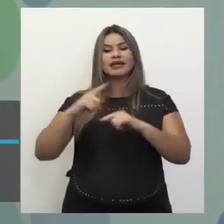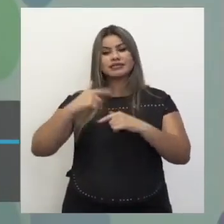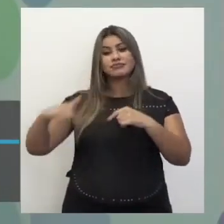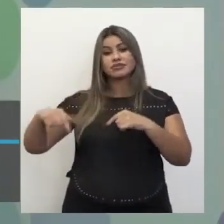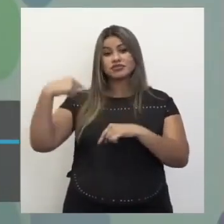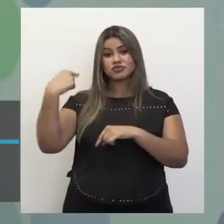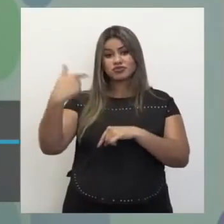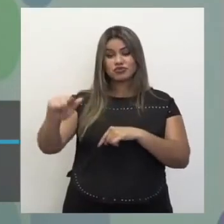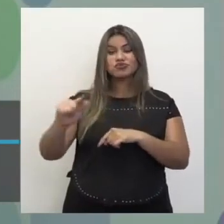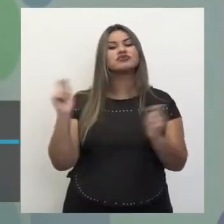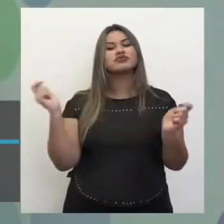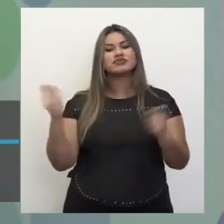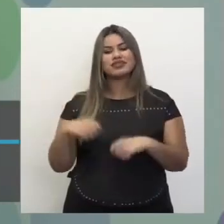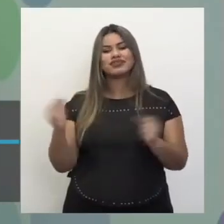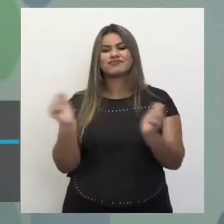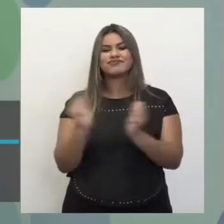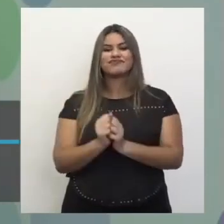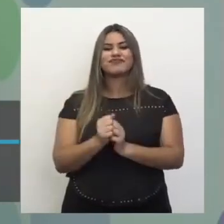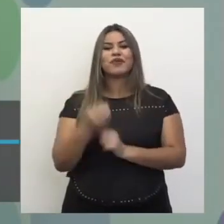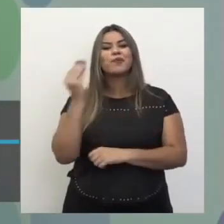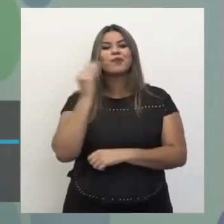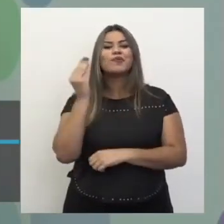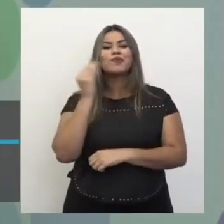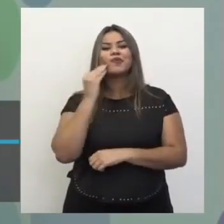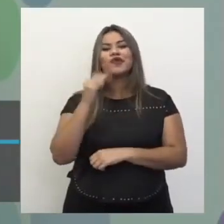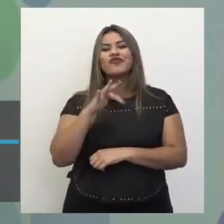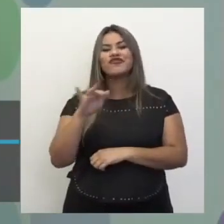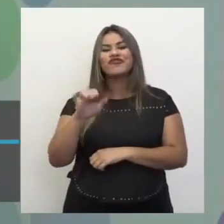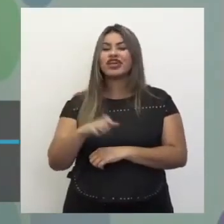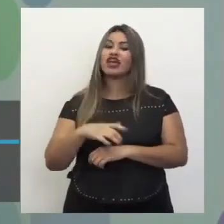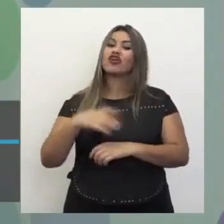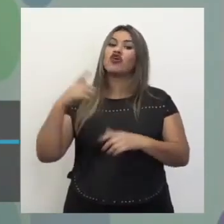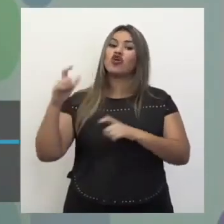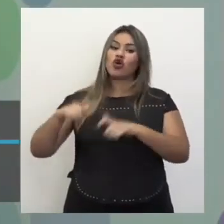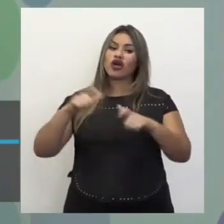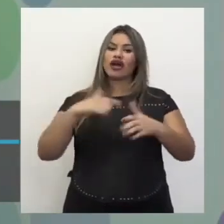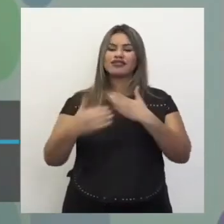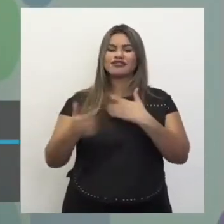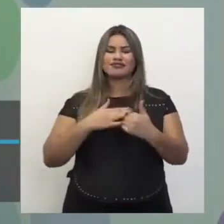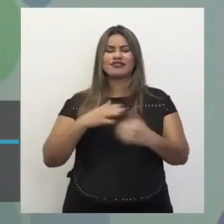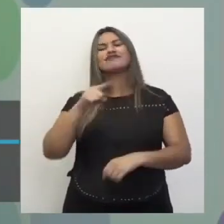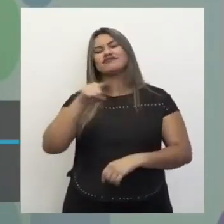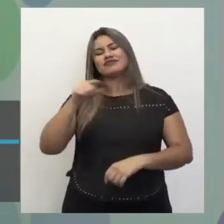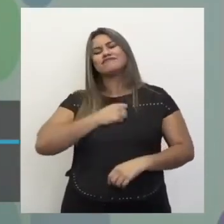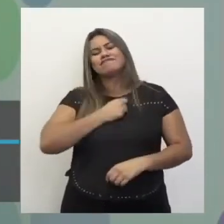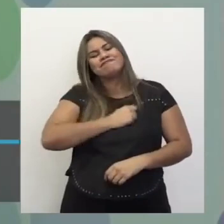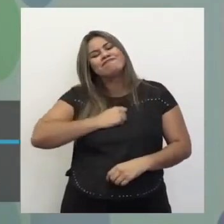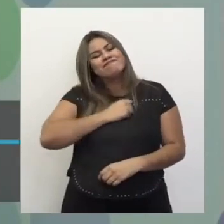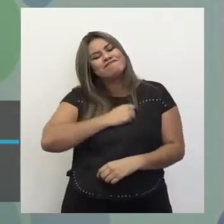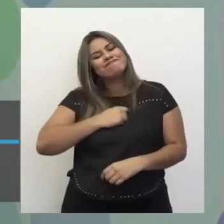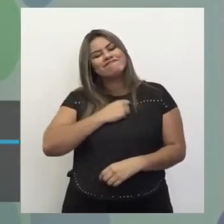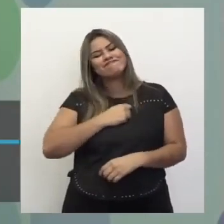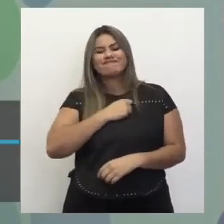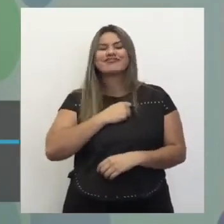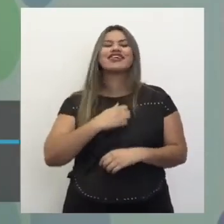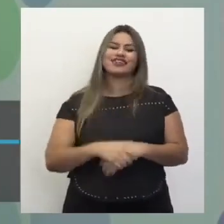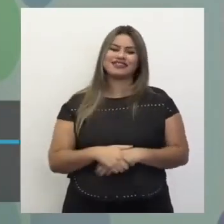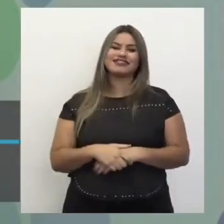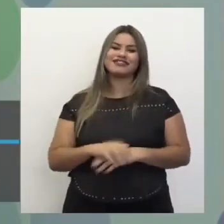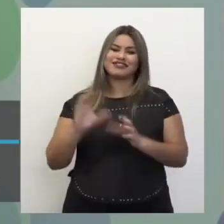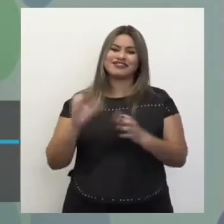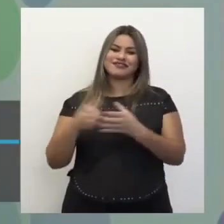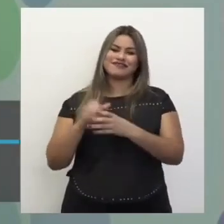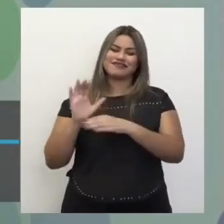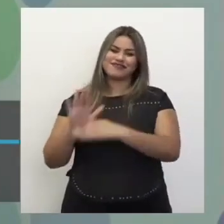bom? E aí fica um beijo para a Fê. Eu falei para ela, Fê, em qualquer lugar em que você esteja, você vai fazer falta, então vá lá contribuir com esse grupo de